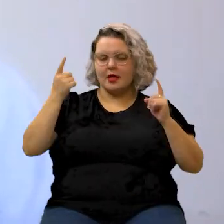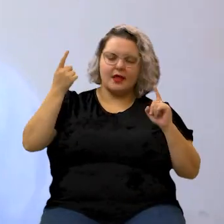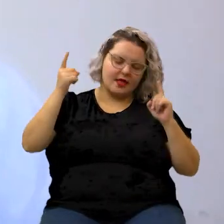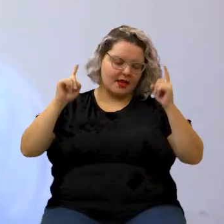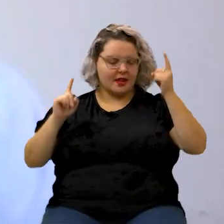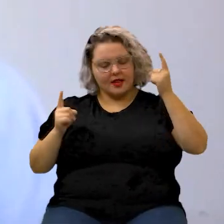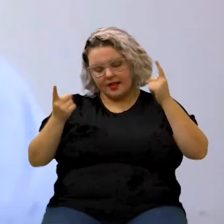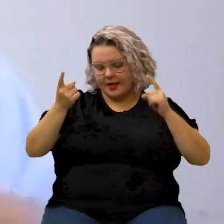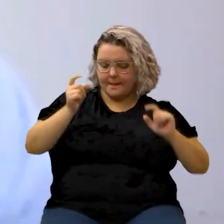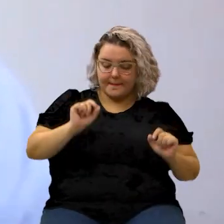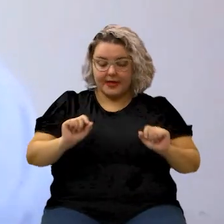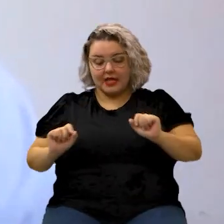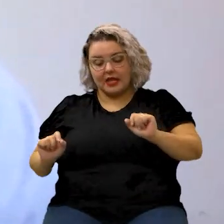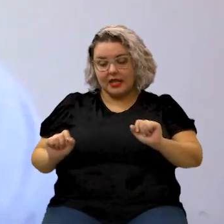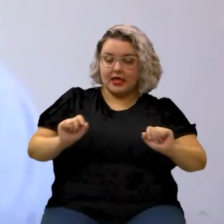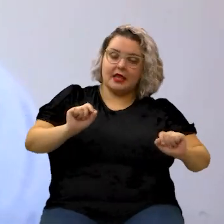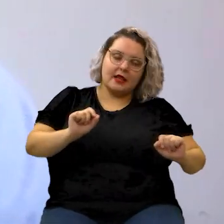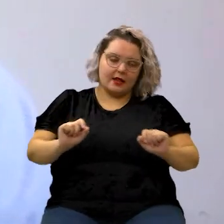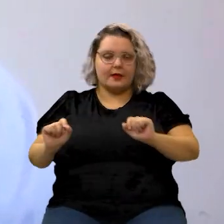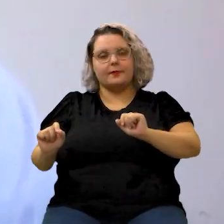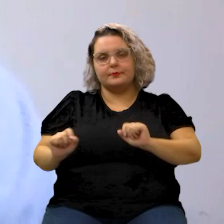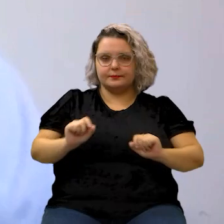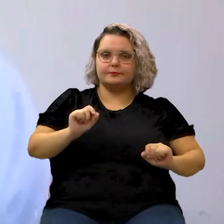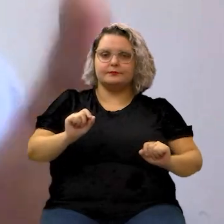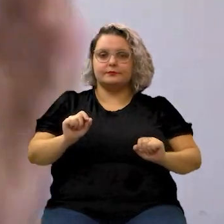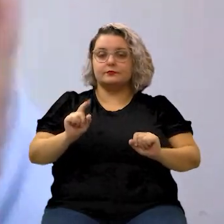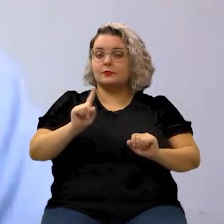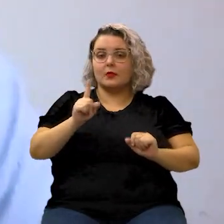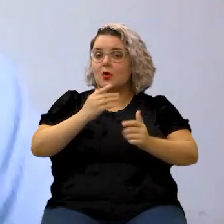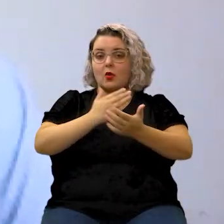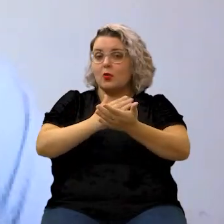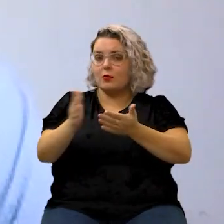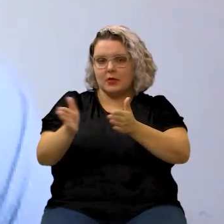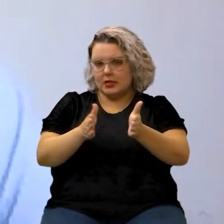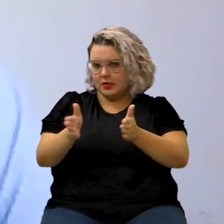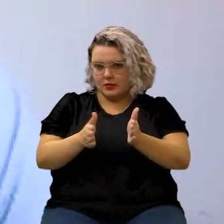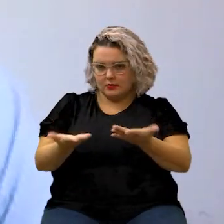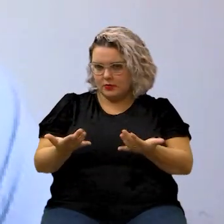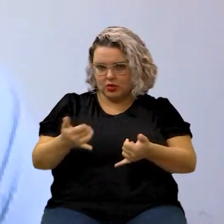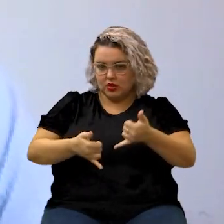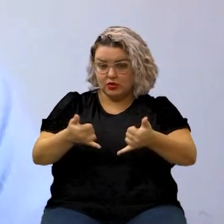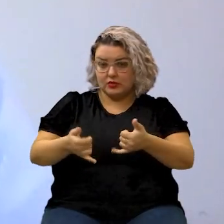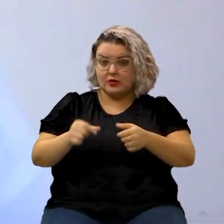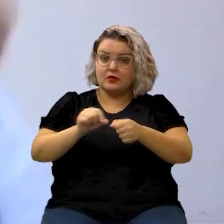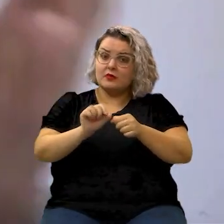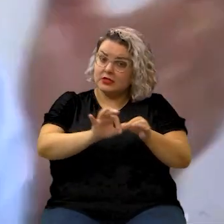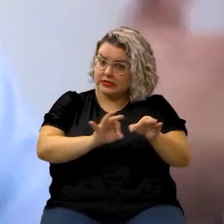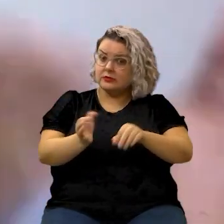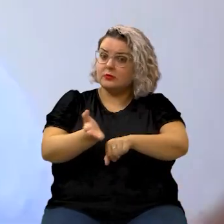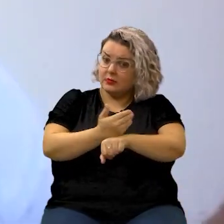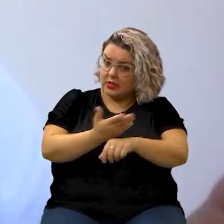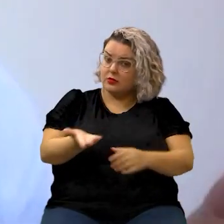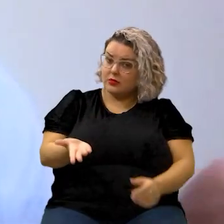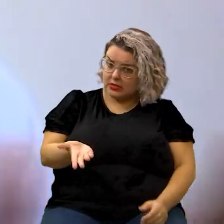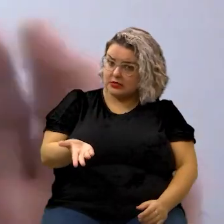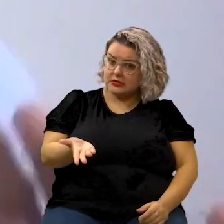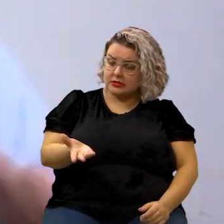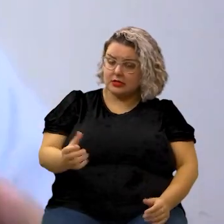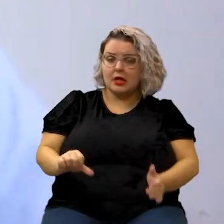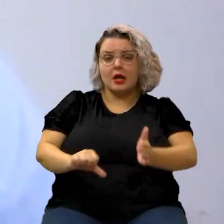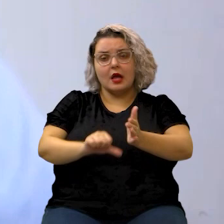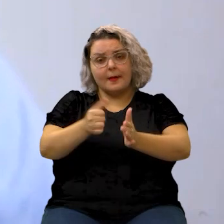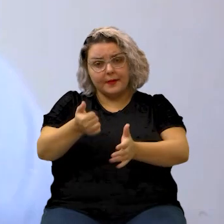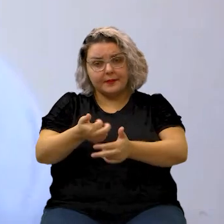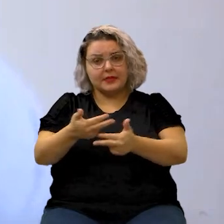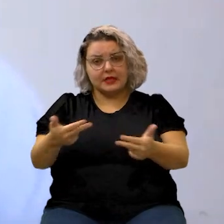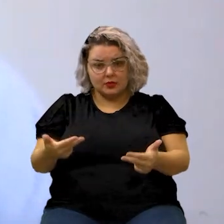a gente vai desfilar, vai curtir o carnaval, não começa só nesse momento do salto, você tem que fazer um preparo antes. A primeira